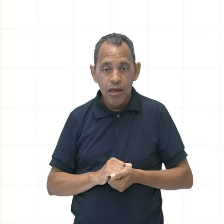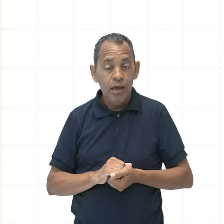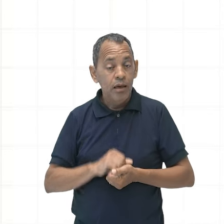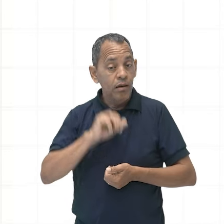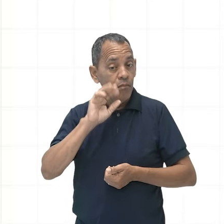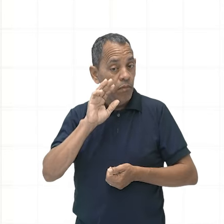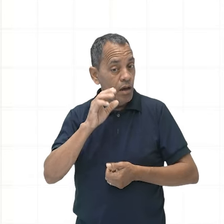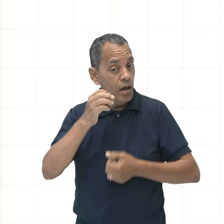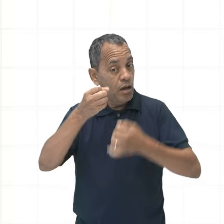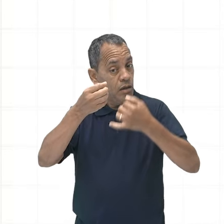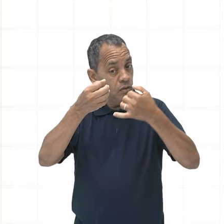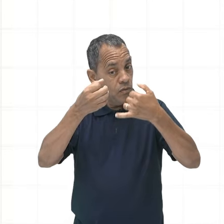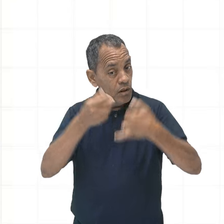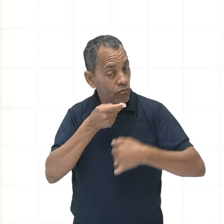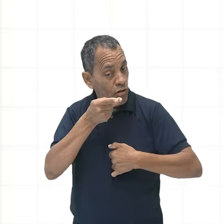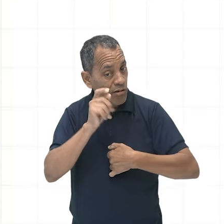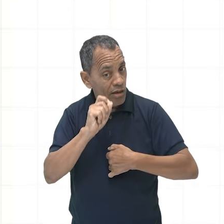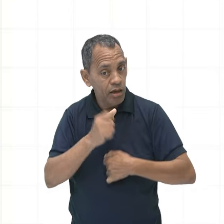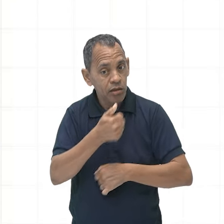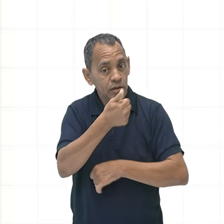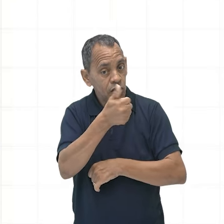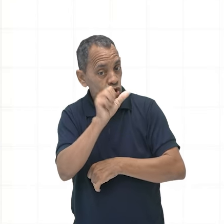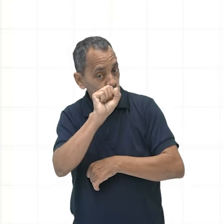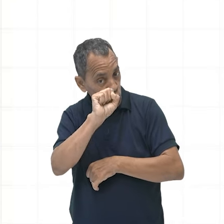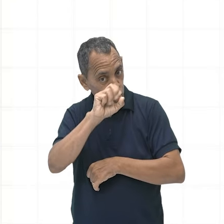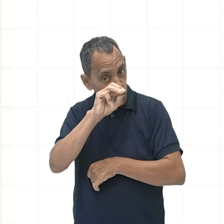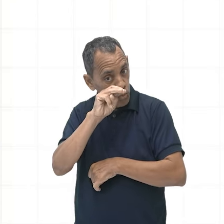milhões, né? Então, 18 milhões.